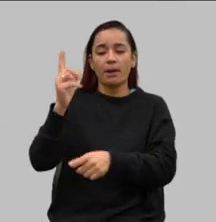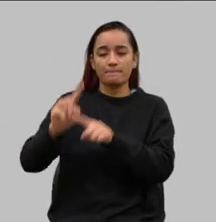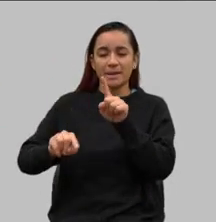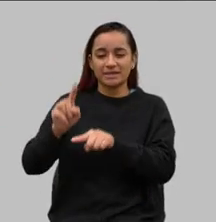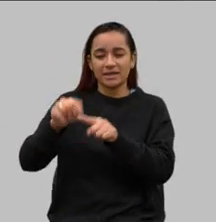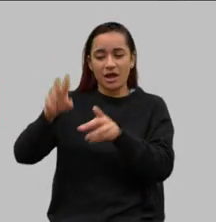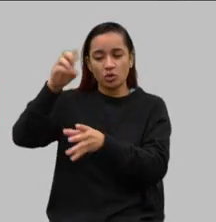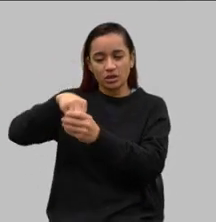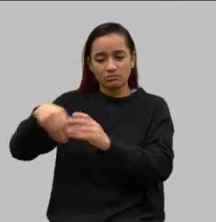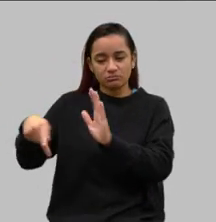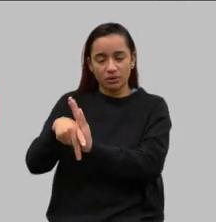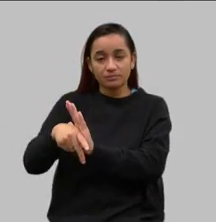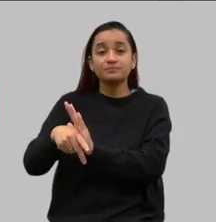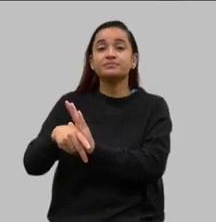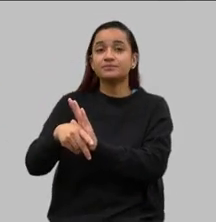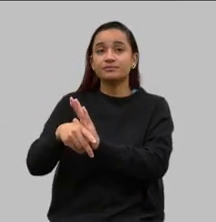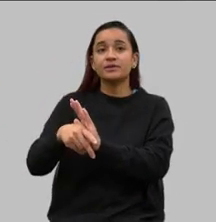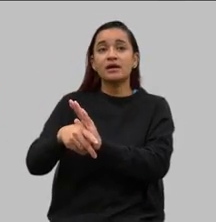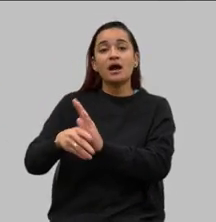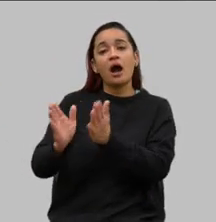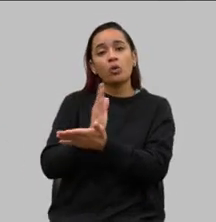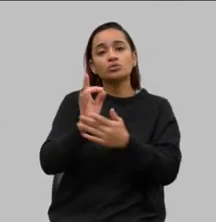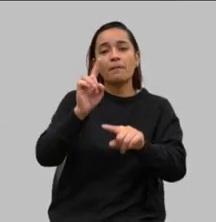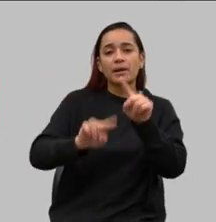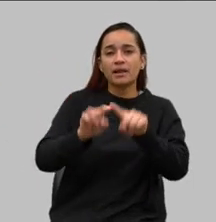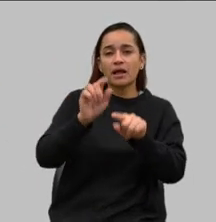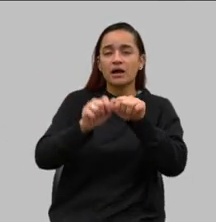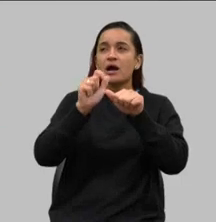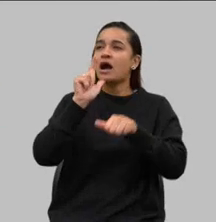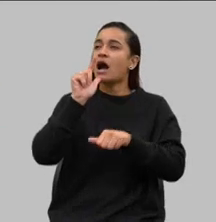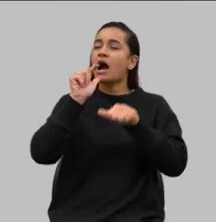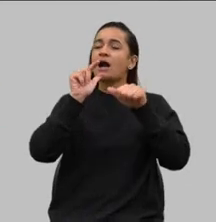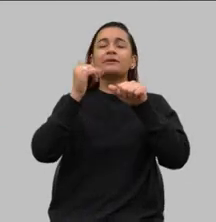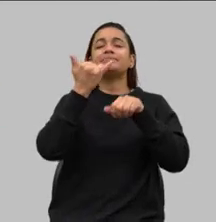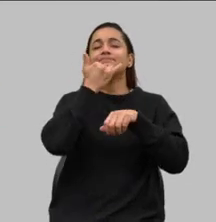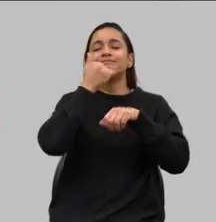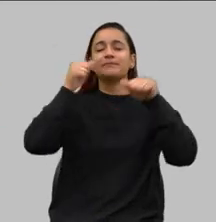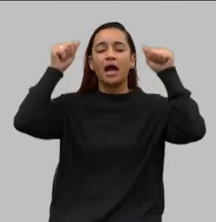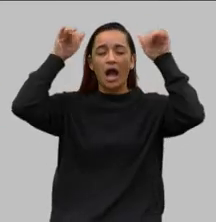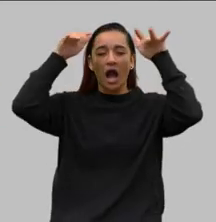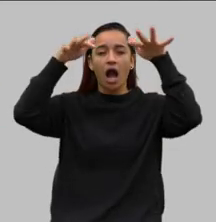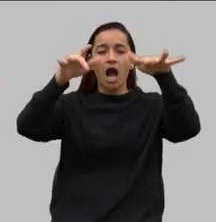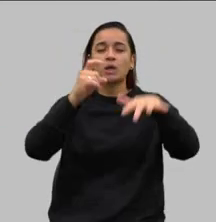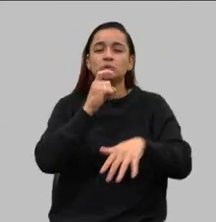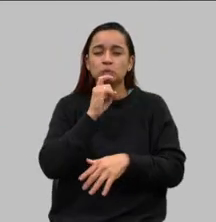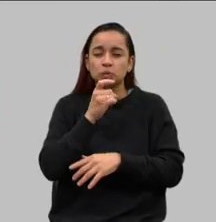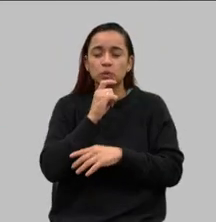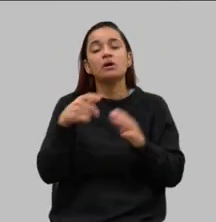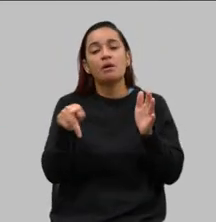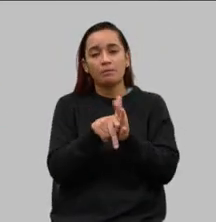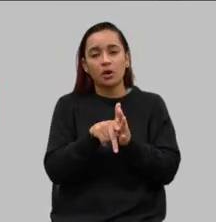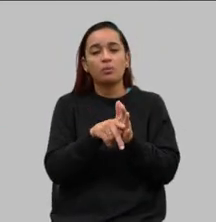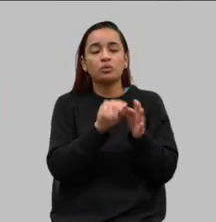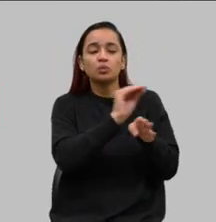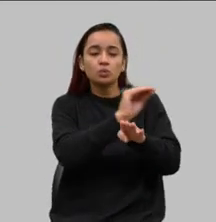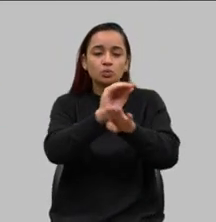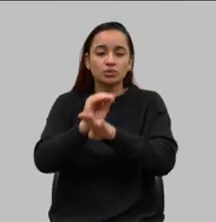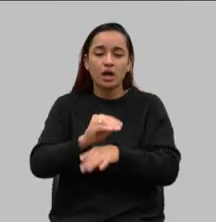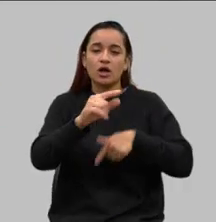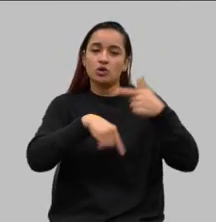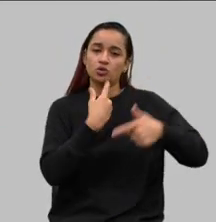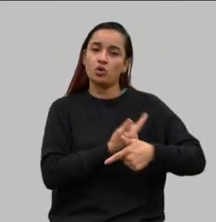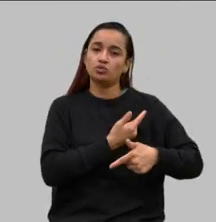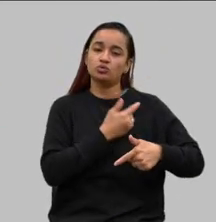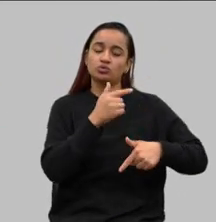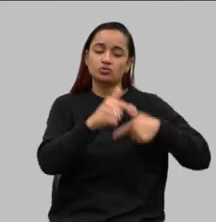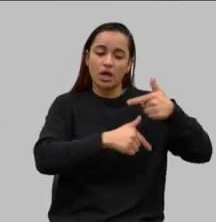mobiliário e aparelhos de ar condicionado para dar maior melhor condição de trabalho aos nossos servidores eh especialmente